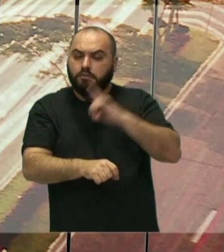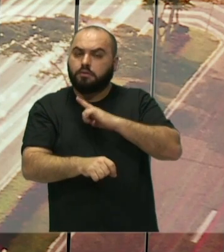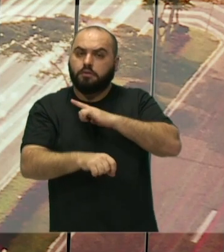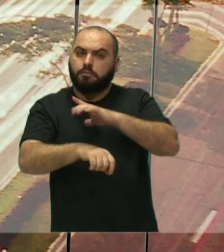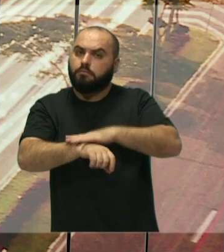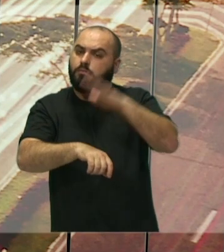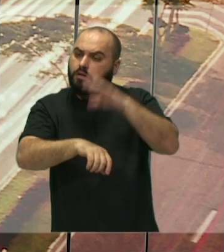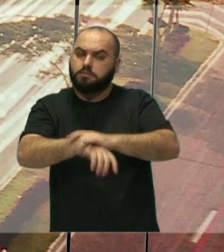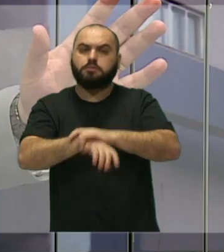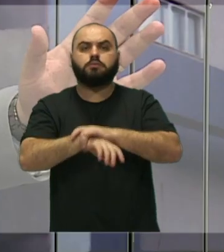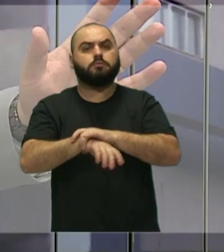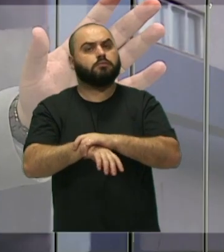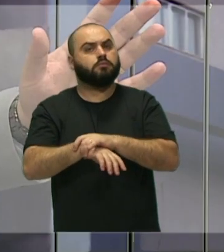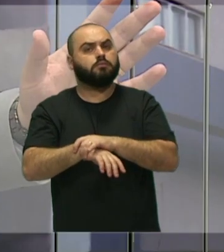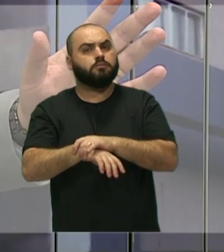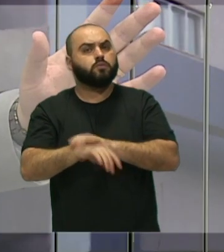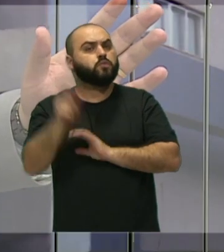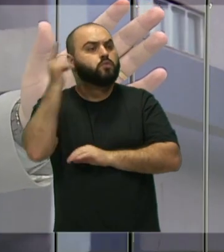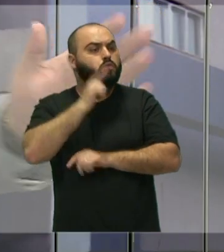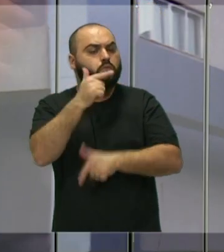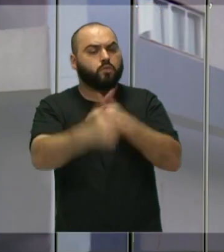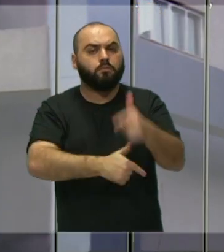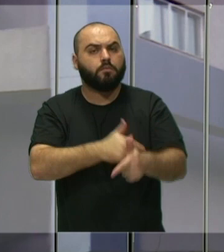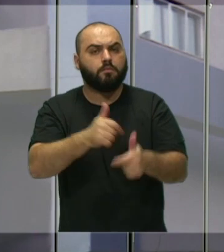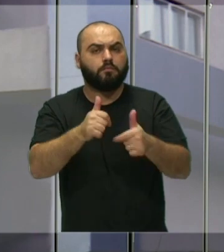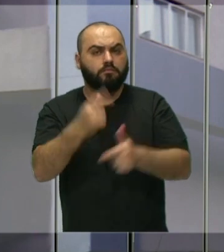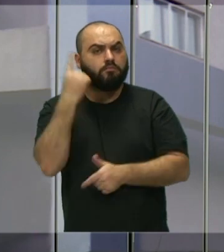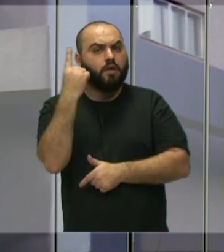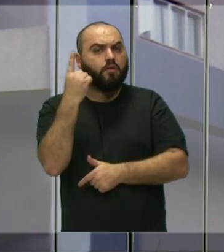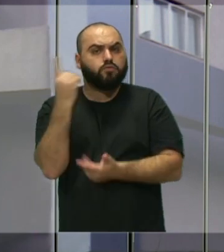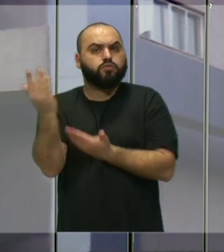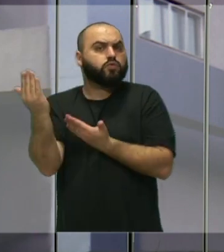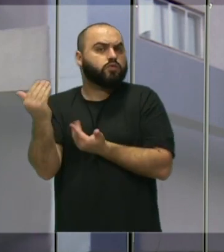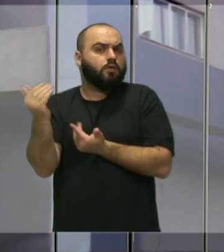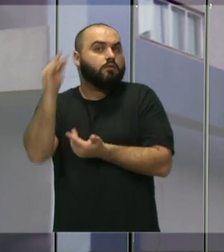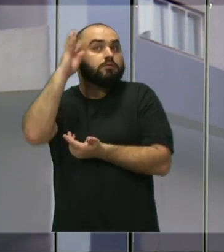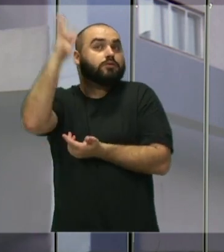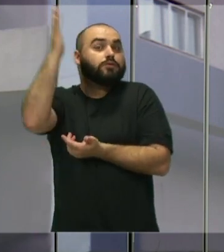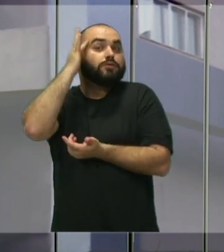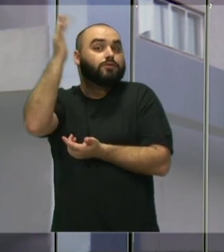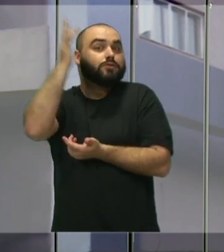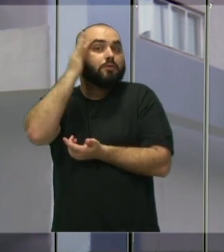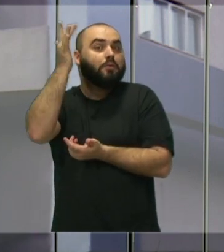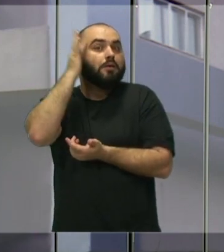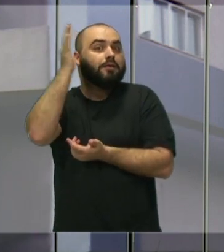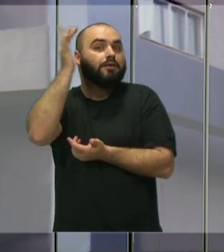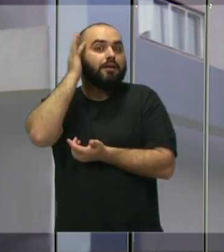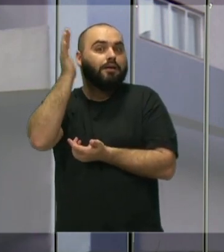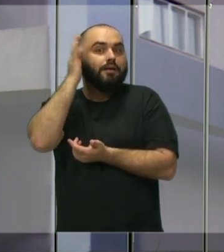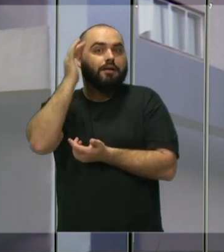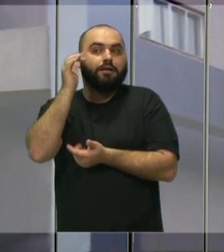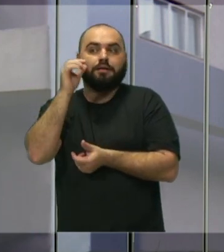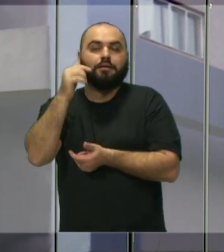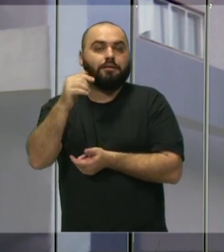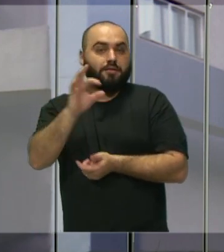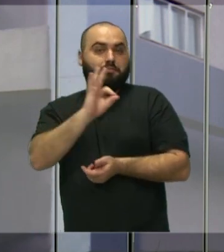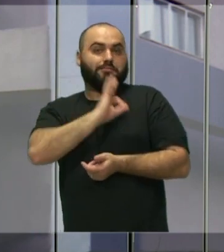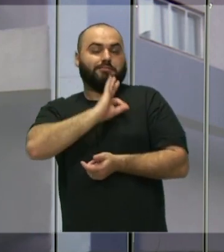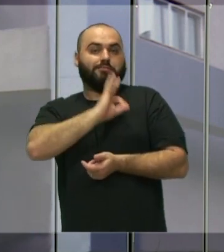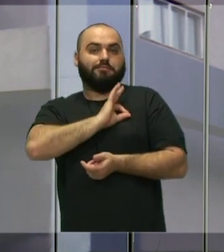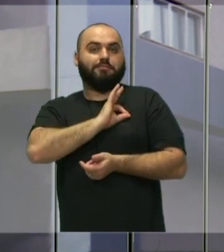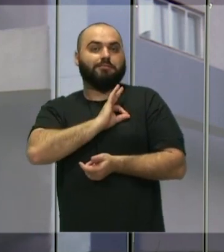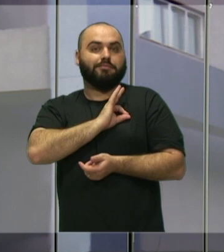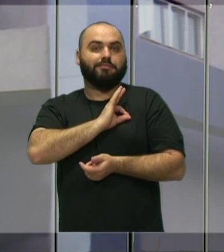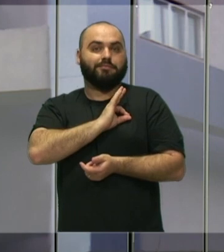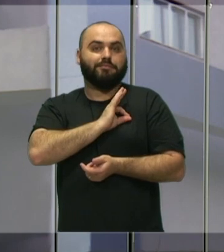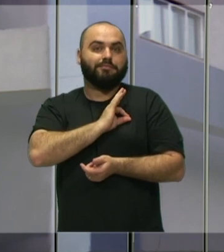quando elas forem fazer o seu serviço. É um rapaz que sonha em ser sargento, que estava ali em